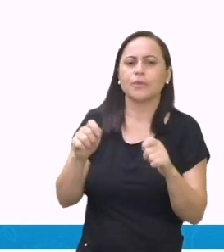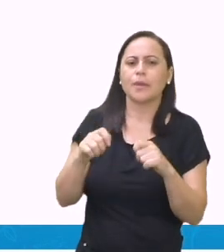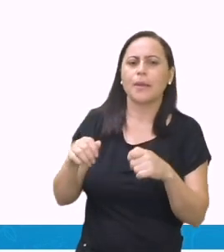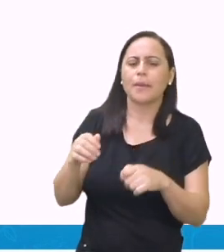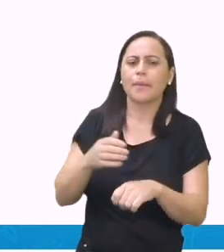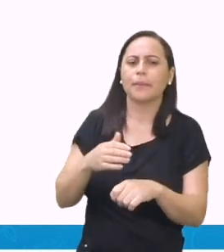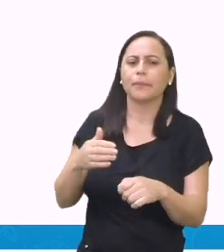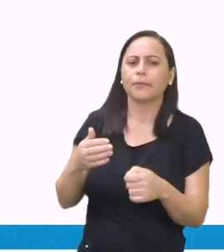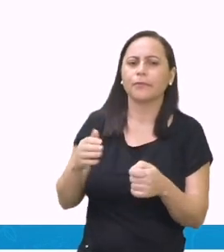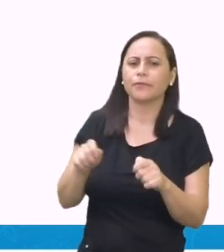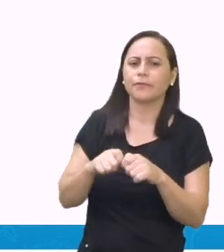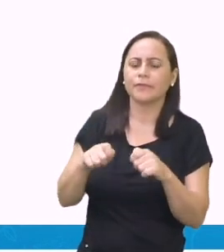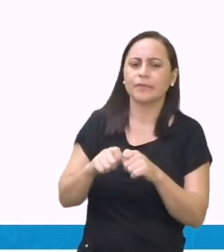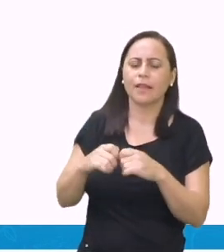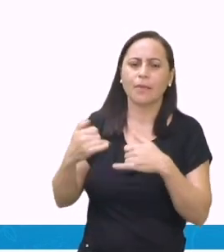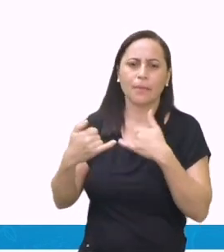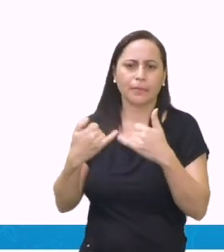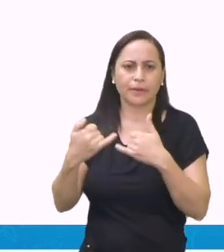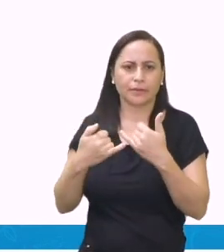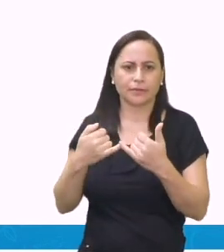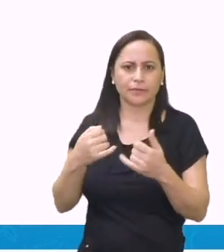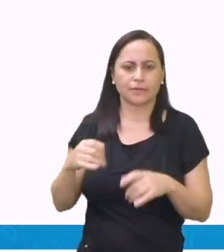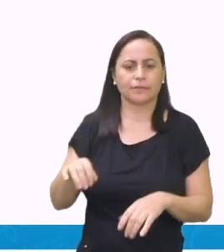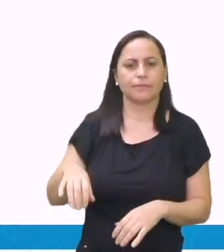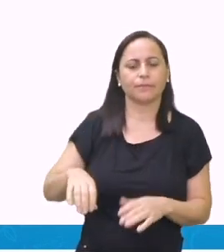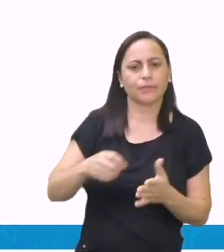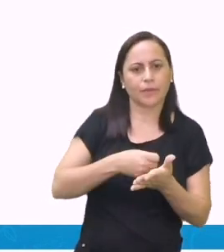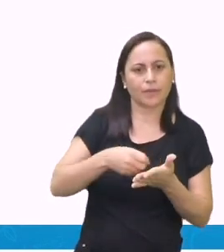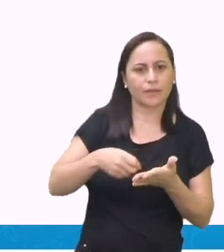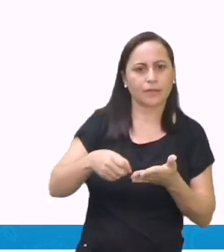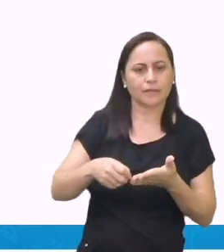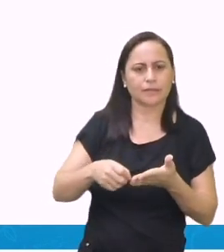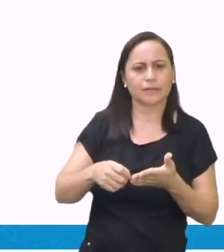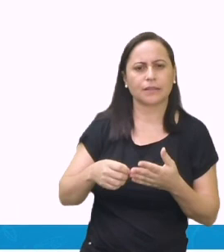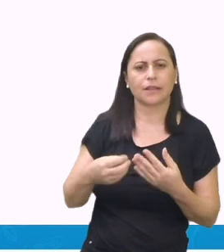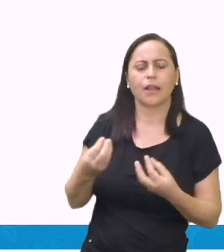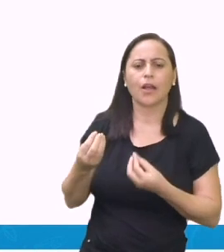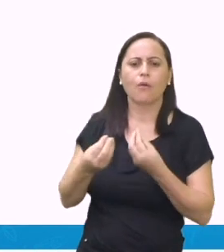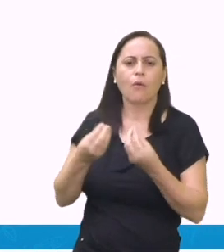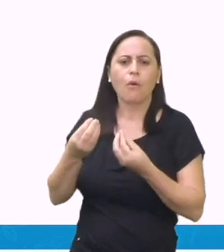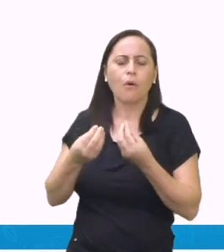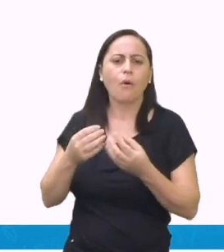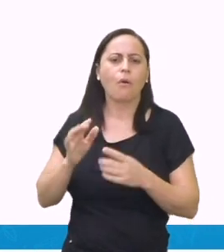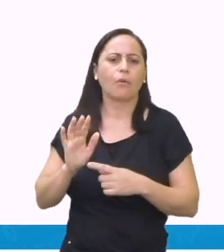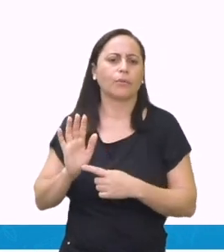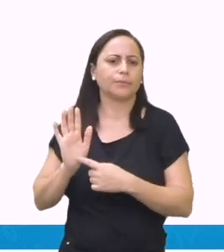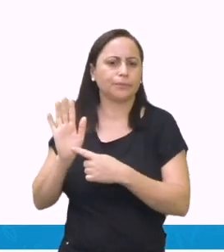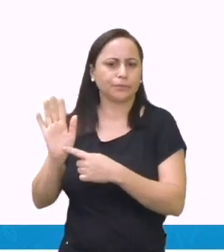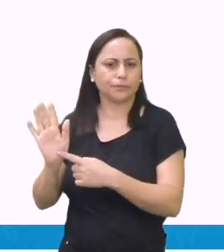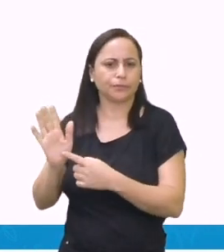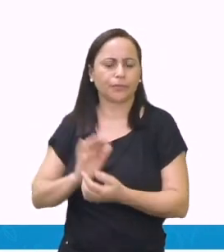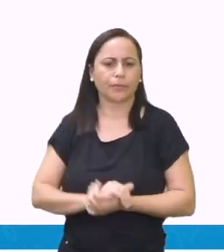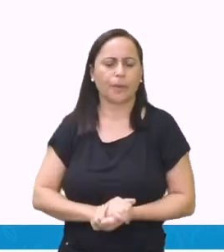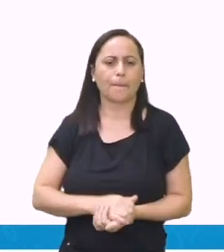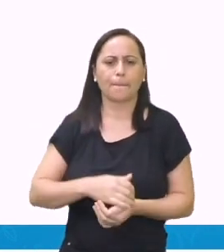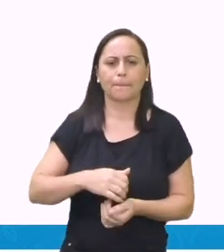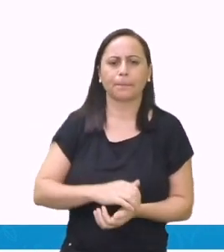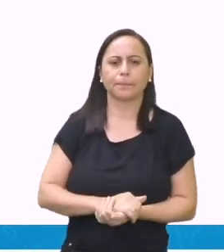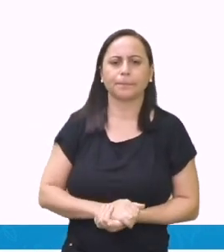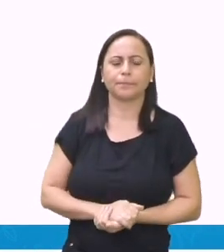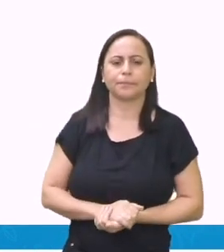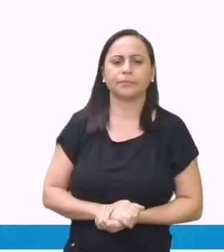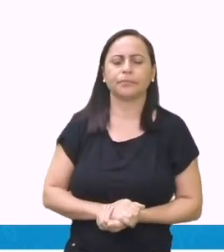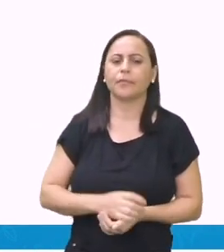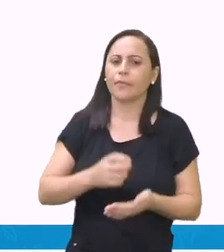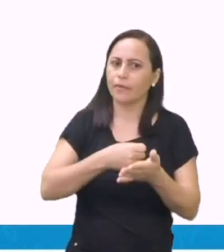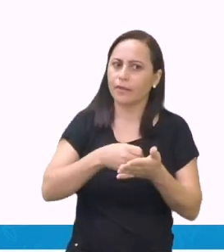a colocação destes participantes. Nós temos 4 aqui. Então, nós vamos escrever por